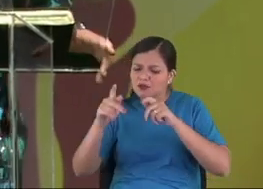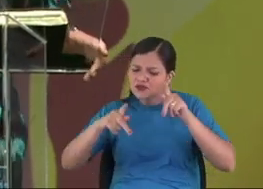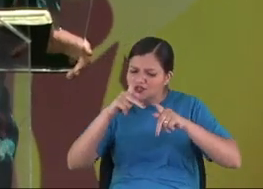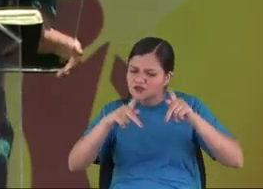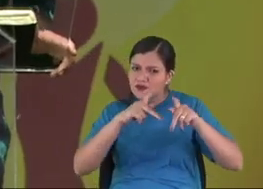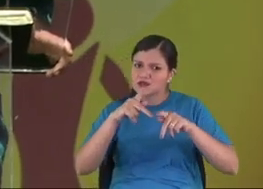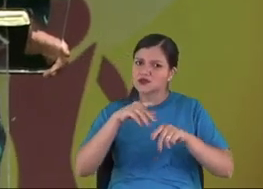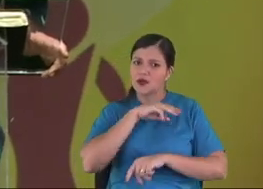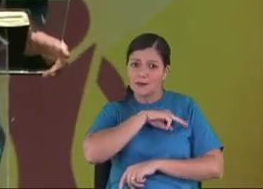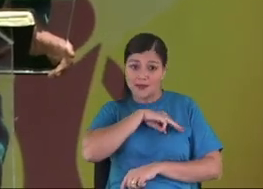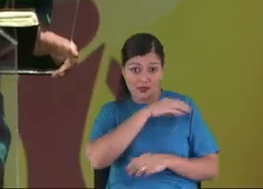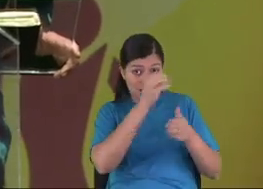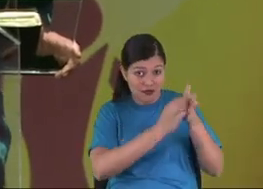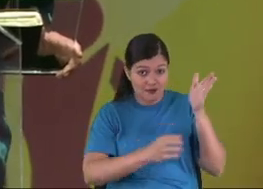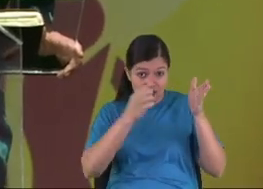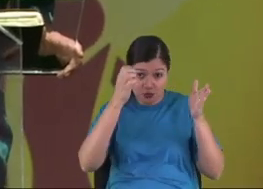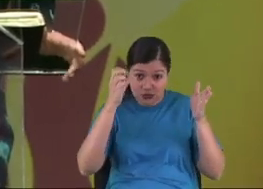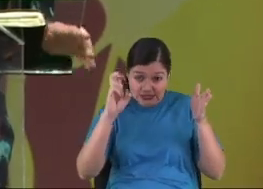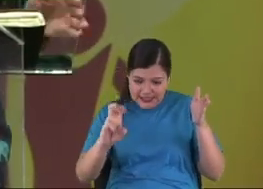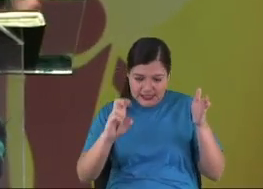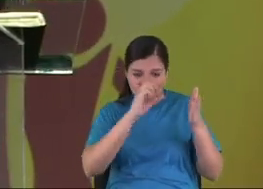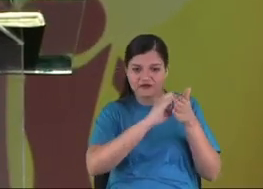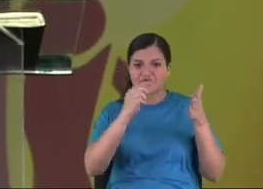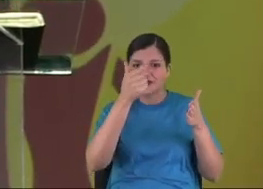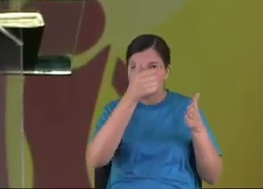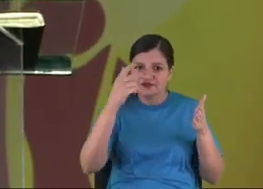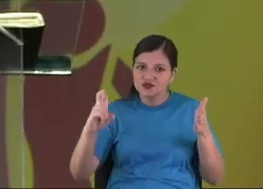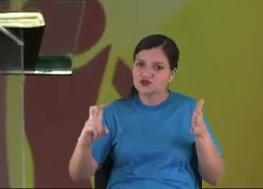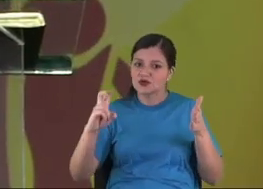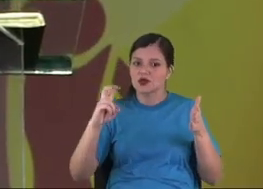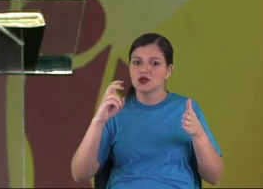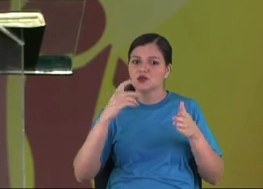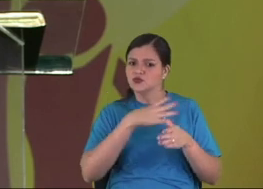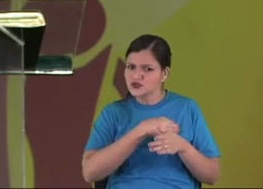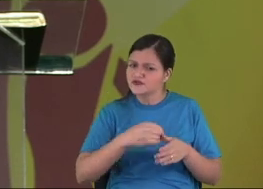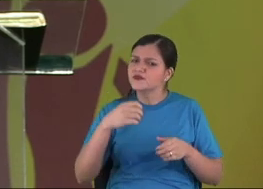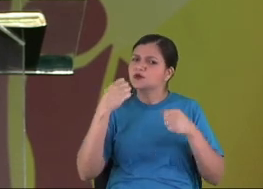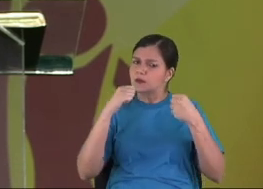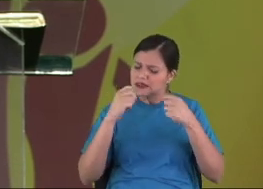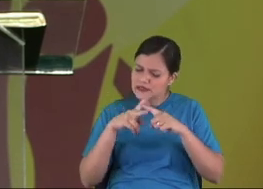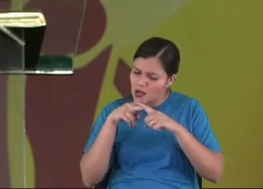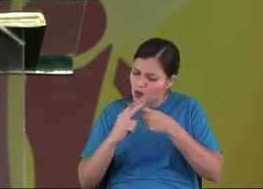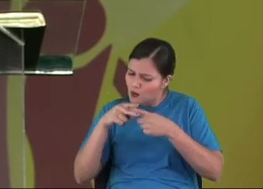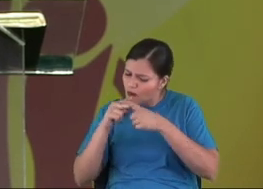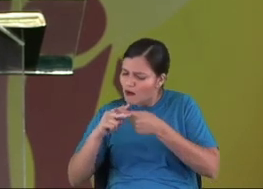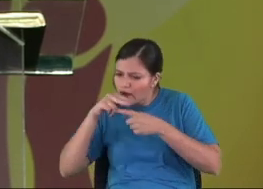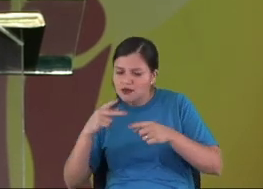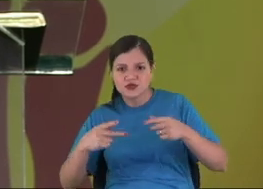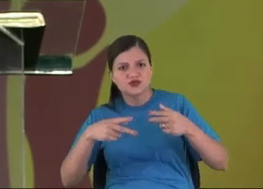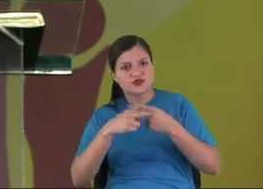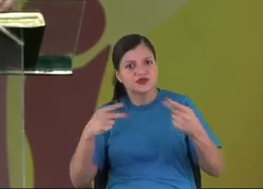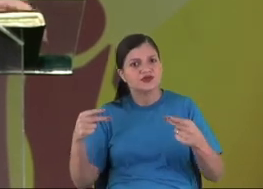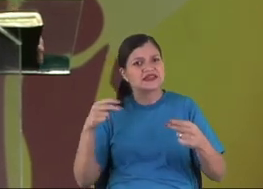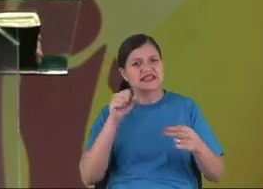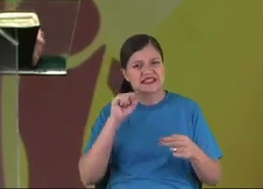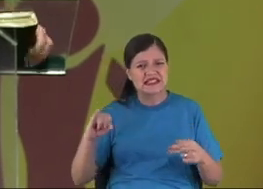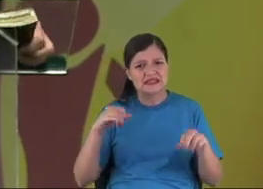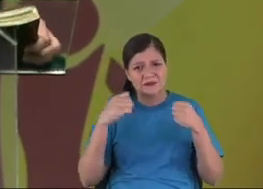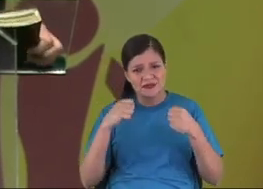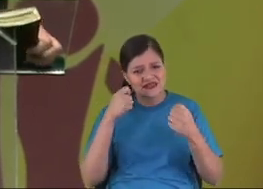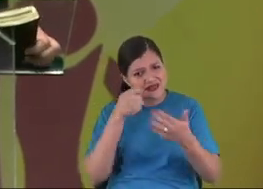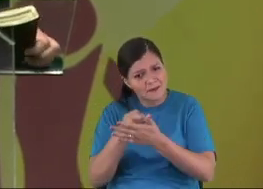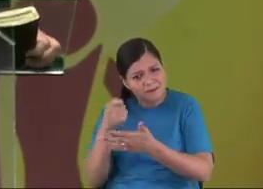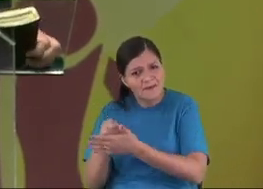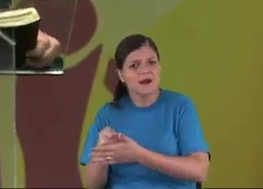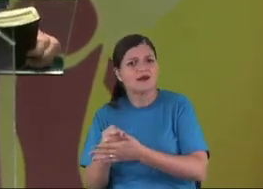verso 24, que ele precisa deixar as coisas acertadas, se tiver que repagar alguma coisa,